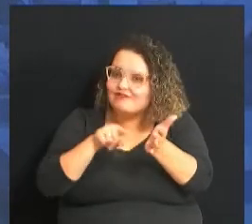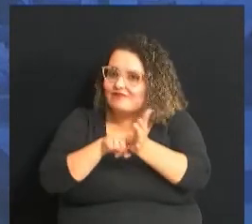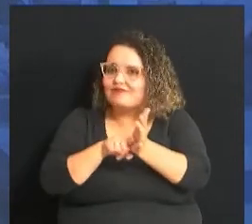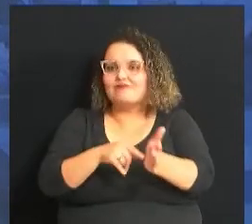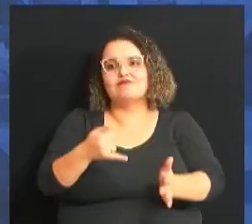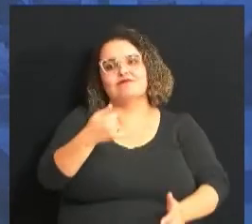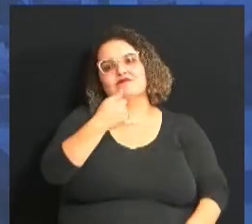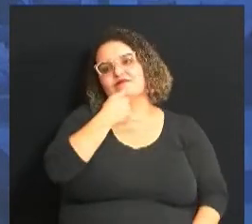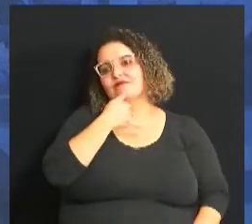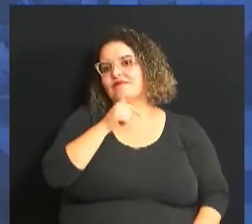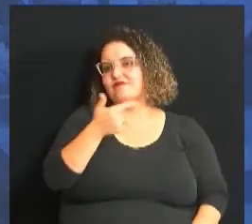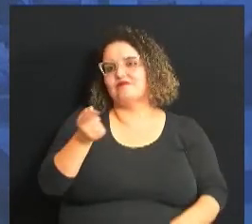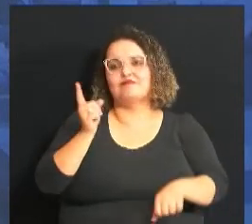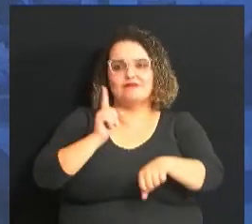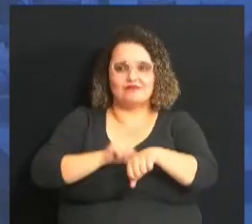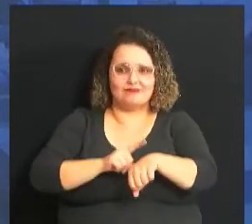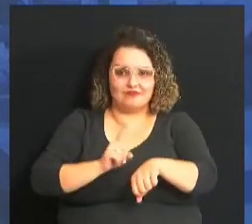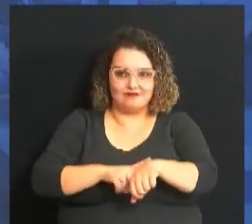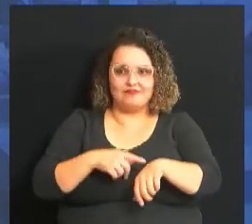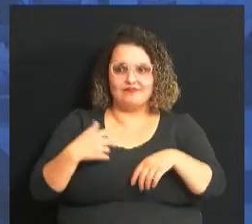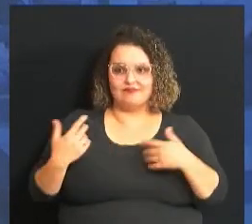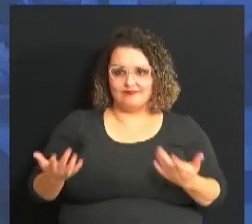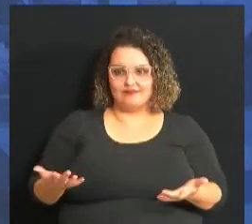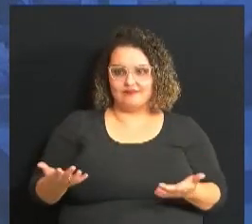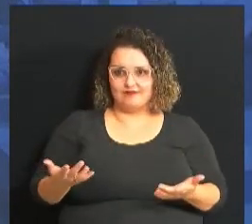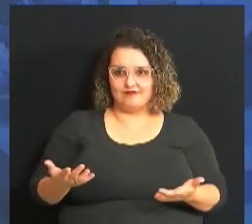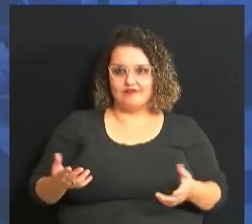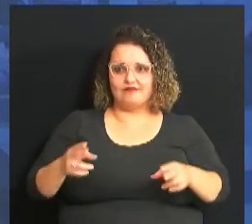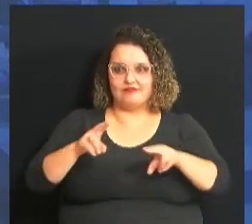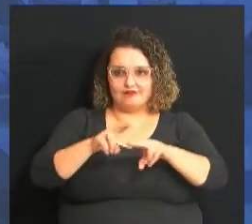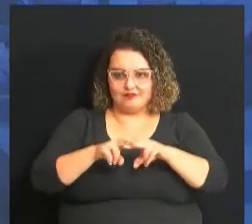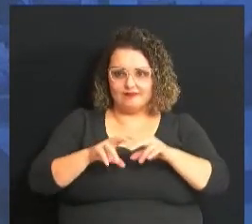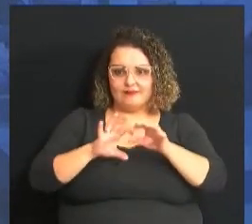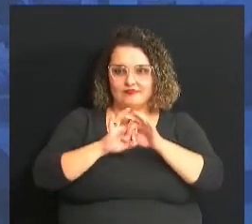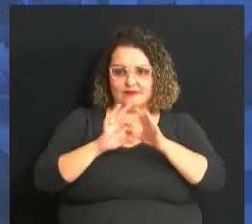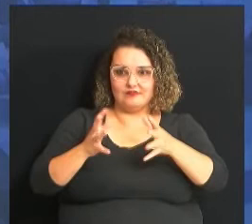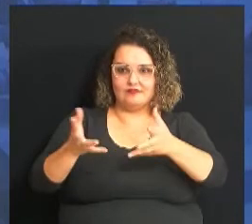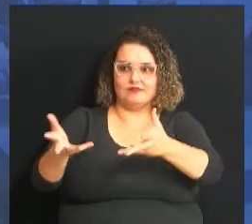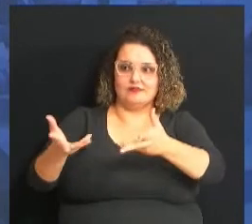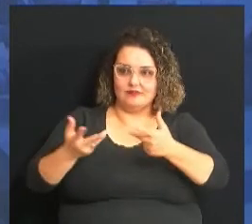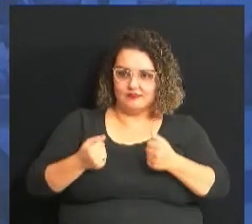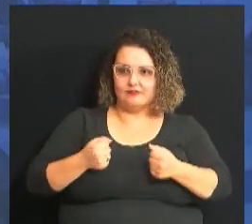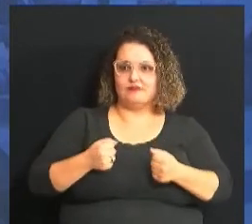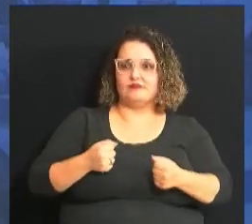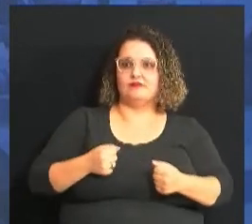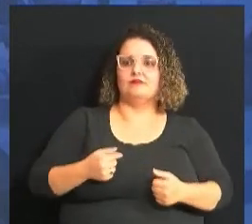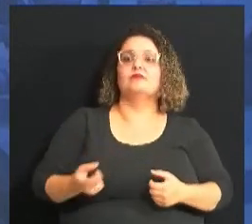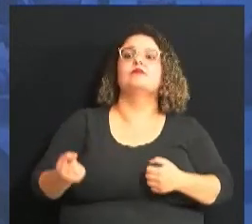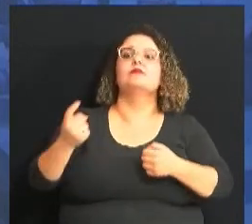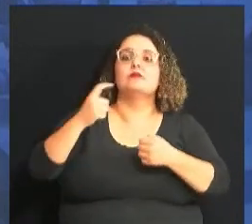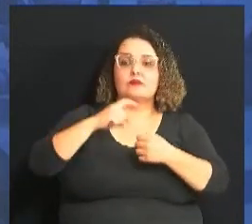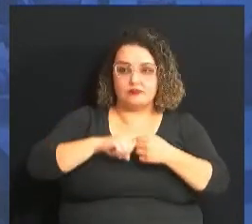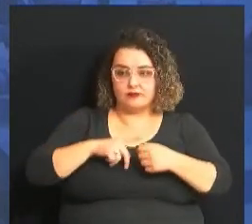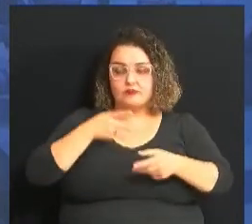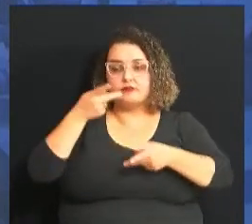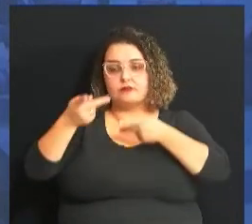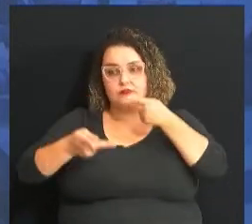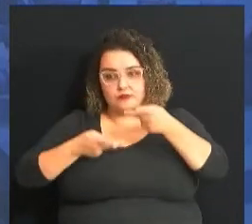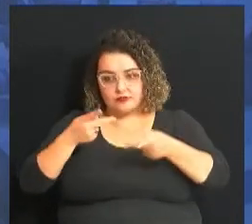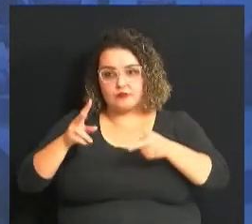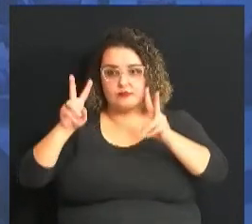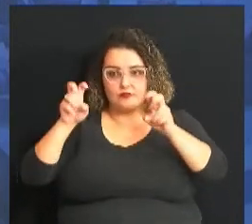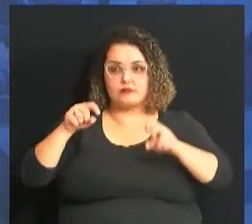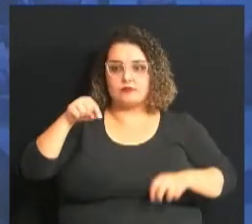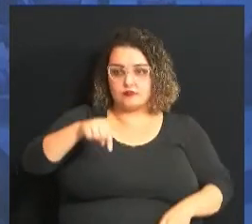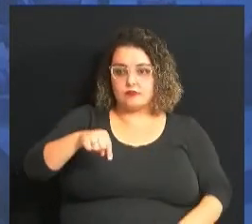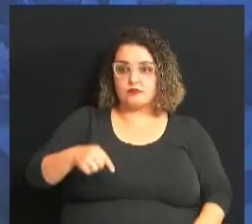infelizmente eu não tenho mais tempo, por isso eu vou deixar aqui o convite para o senhor, para a gente voltar a falar deste tema aqui